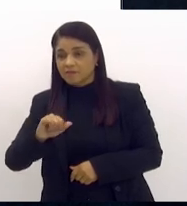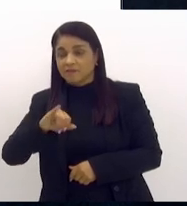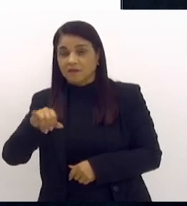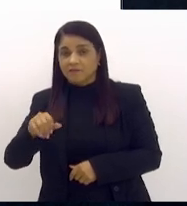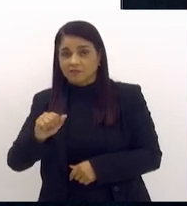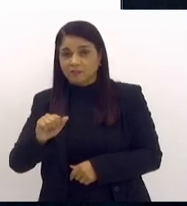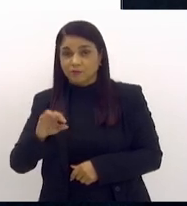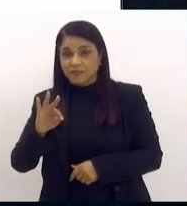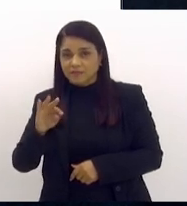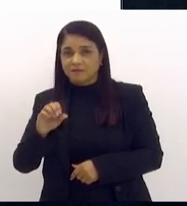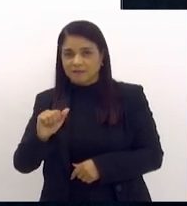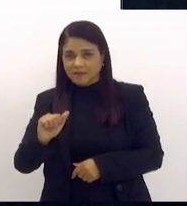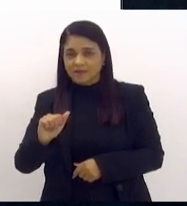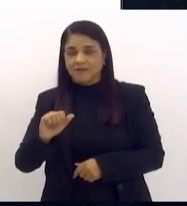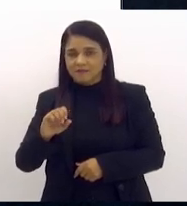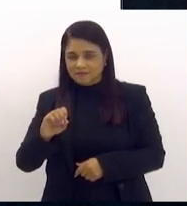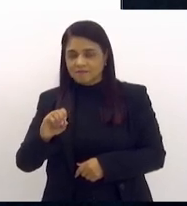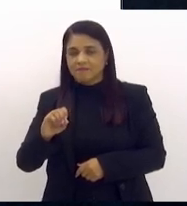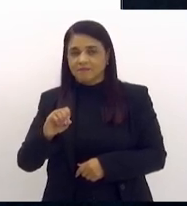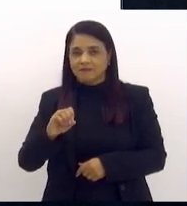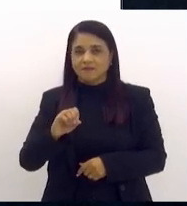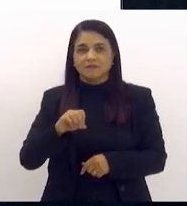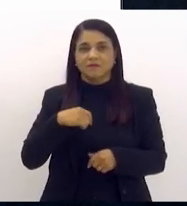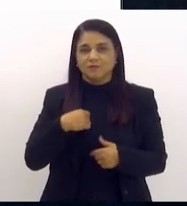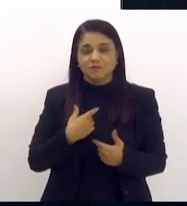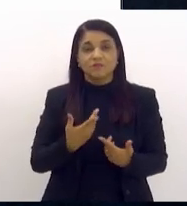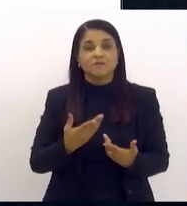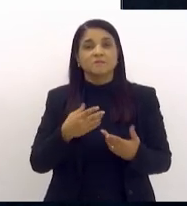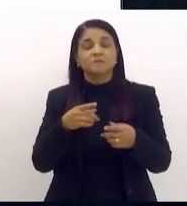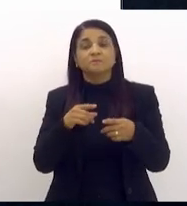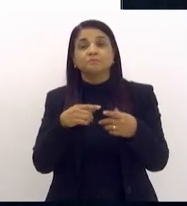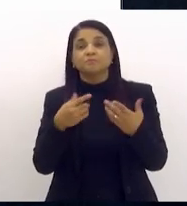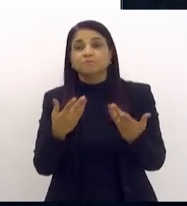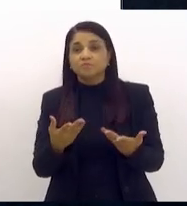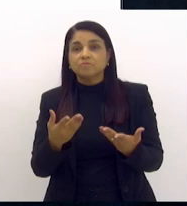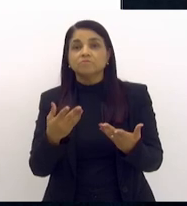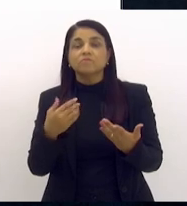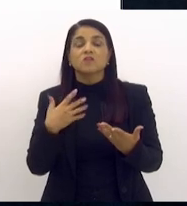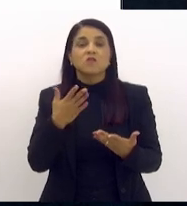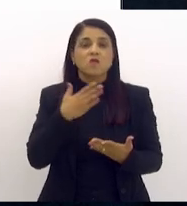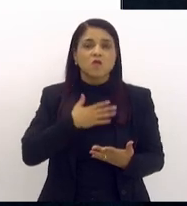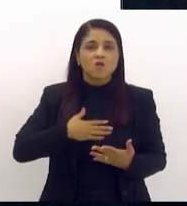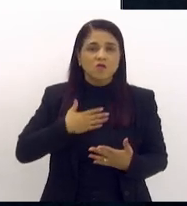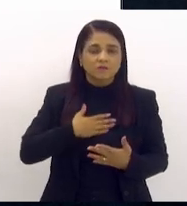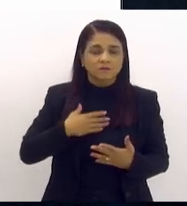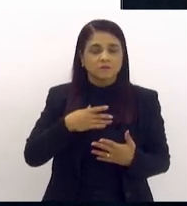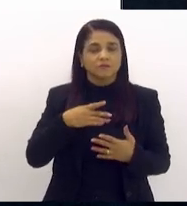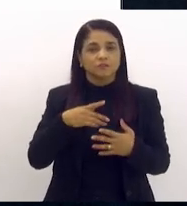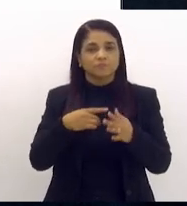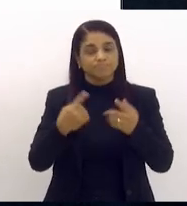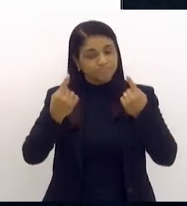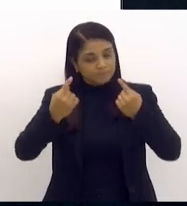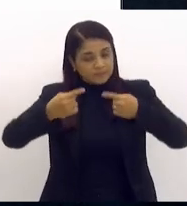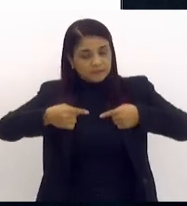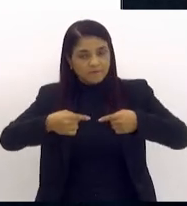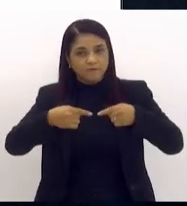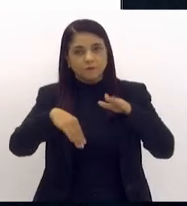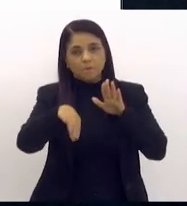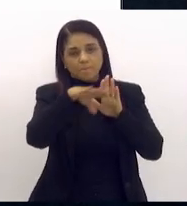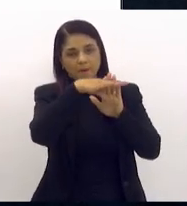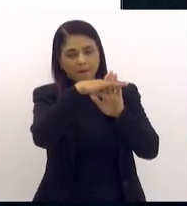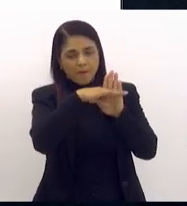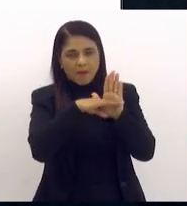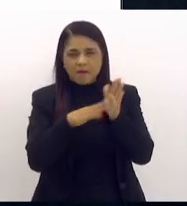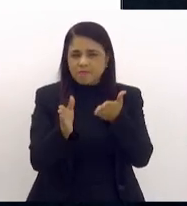subsequentes e agora a gente tá nesse momento aí de reconstrução eh e eu gostaria aqui de trazer alguns desafios tá alguns dados